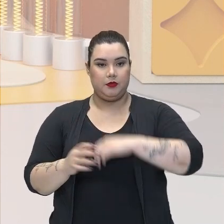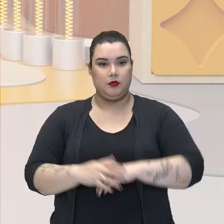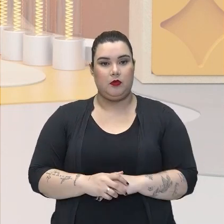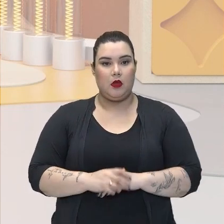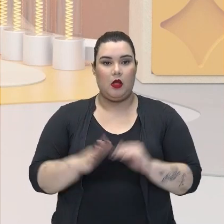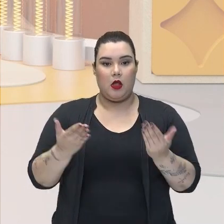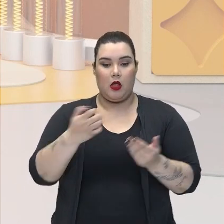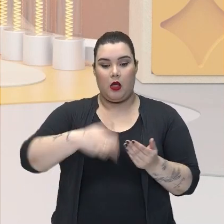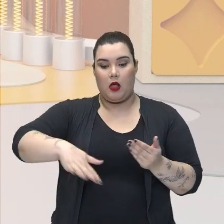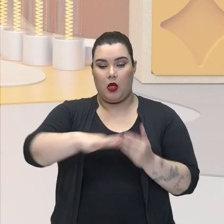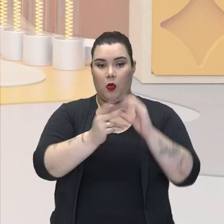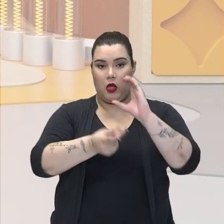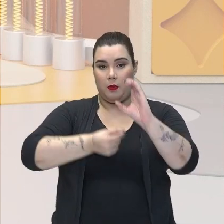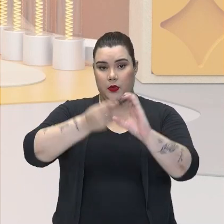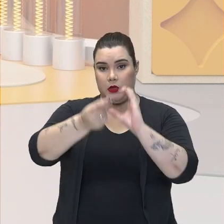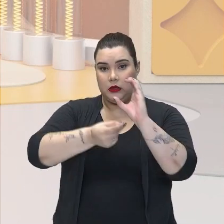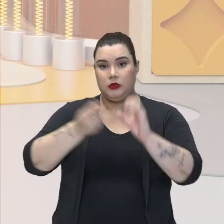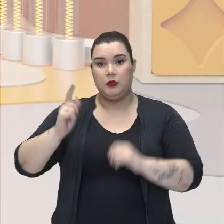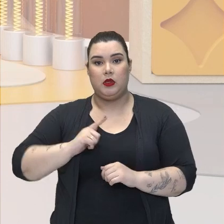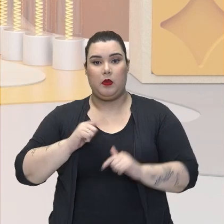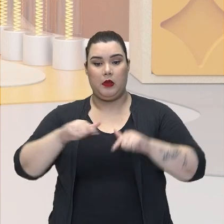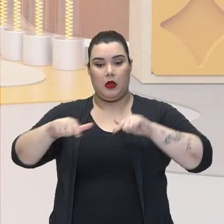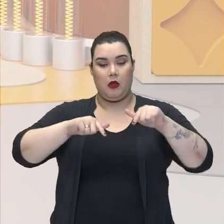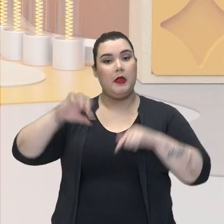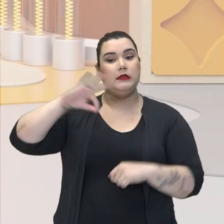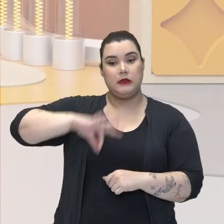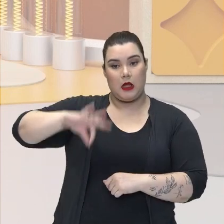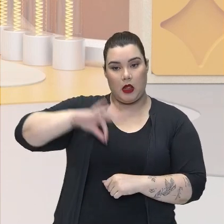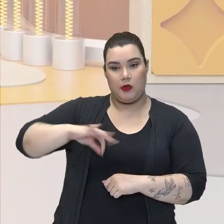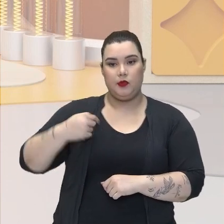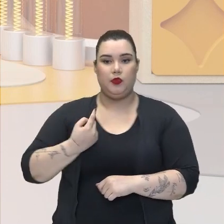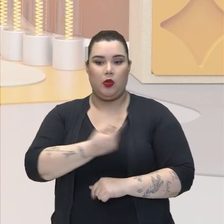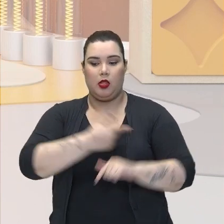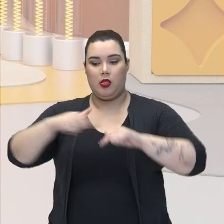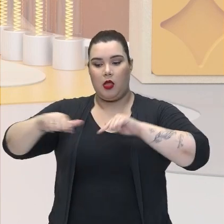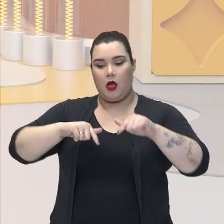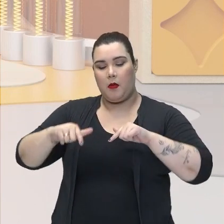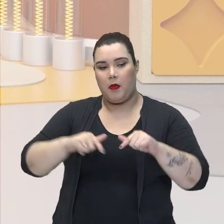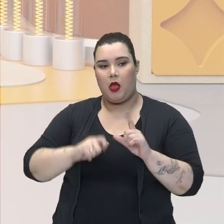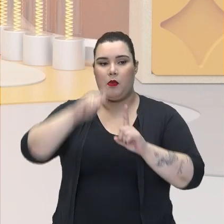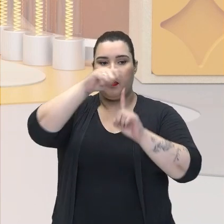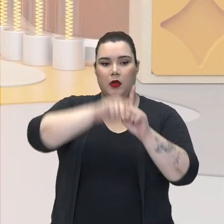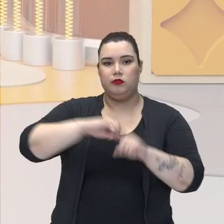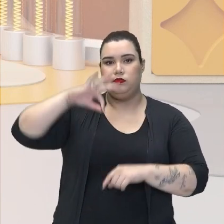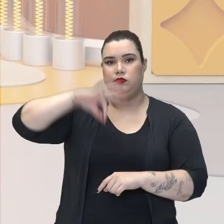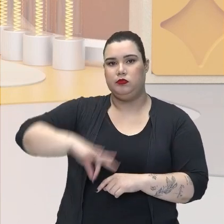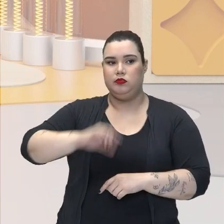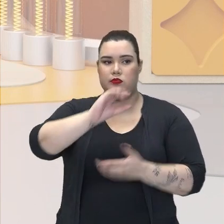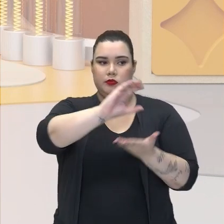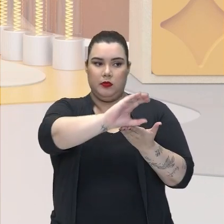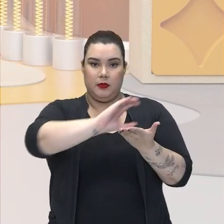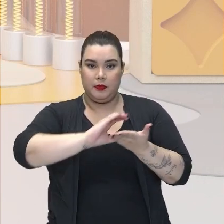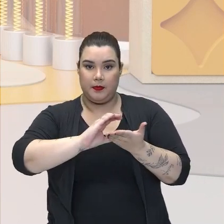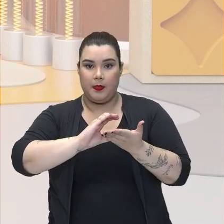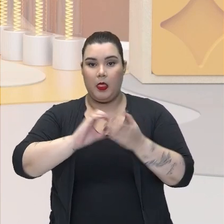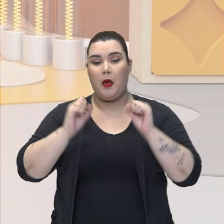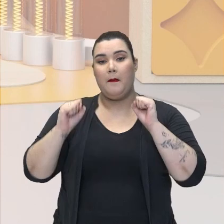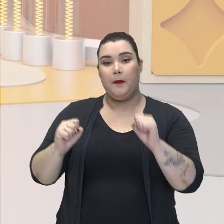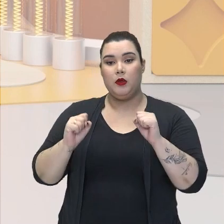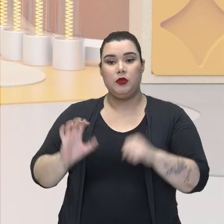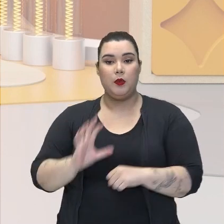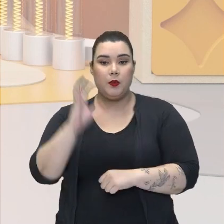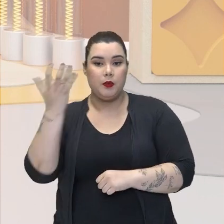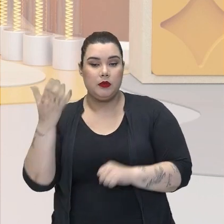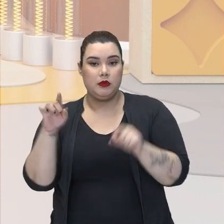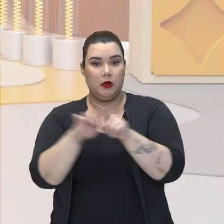produção capitalista, o trabalho ele é assalariado. A gente trabalha e recebe um valor por mês, certo? Pode acontecer também